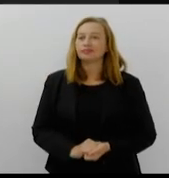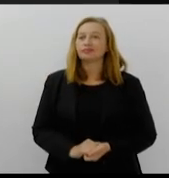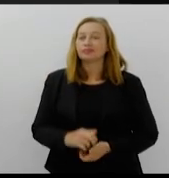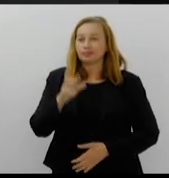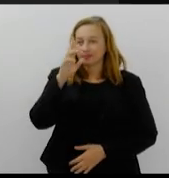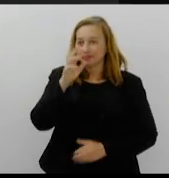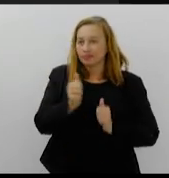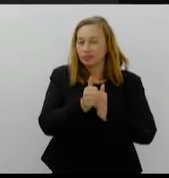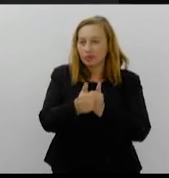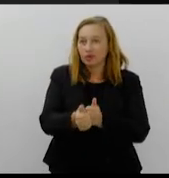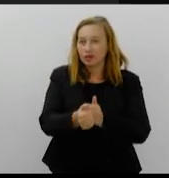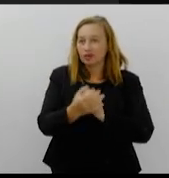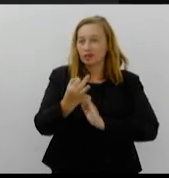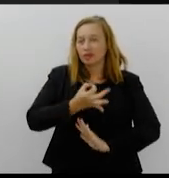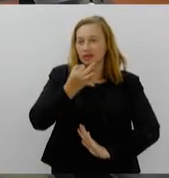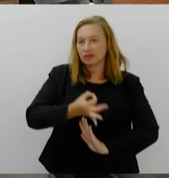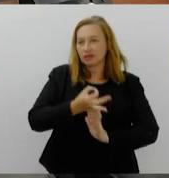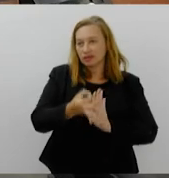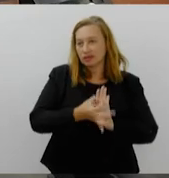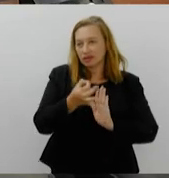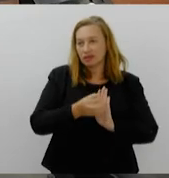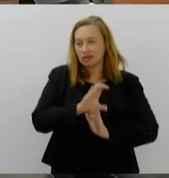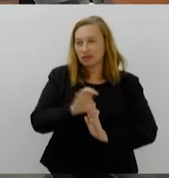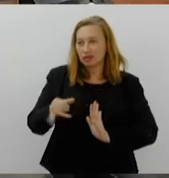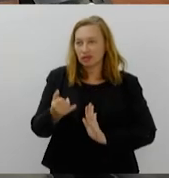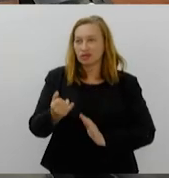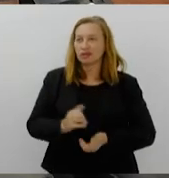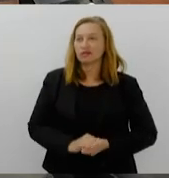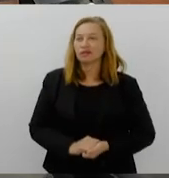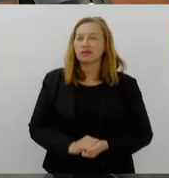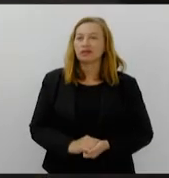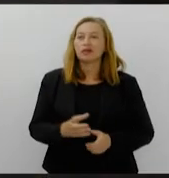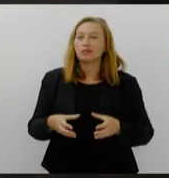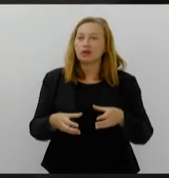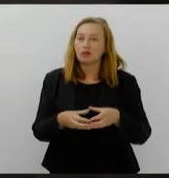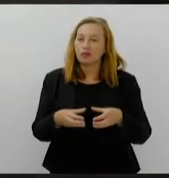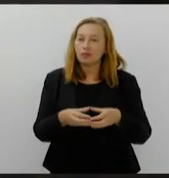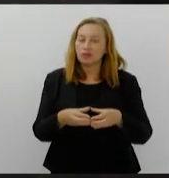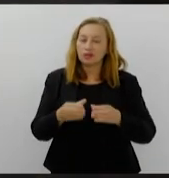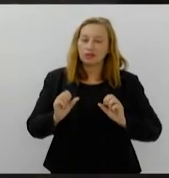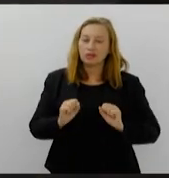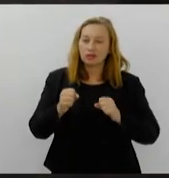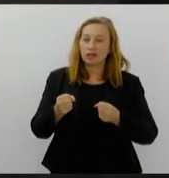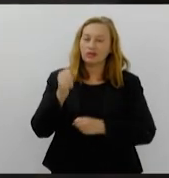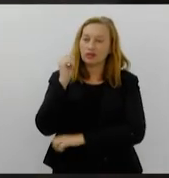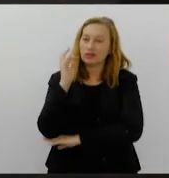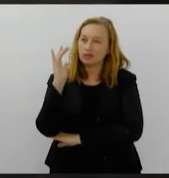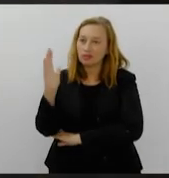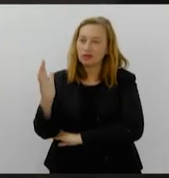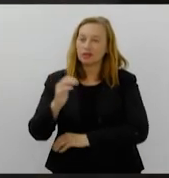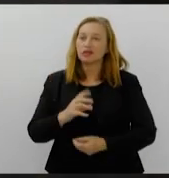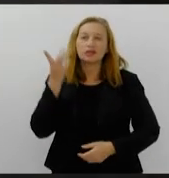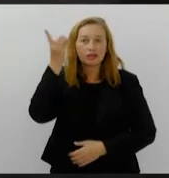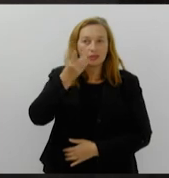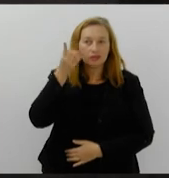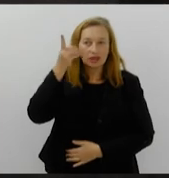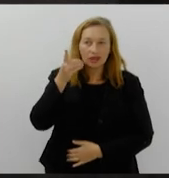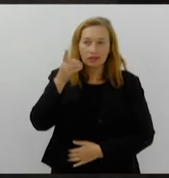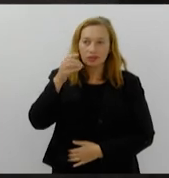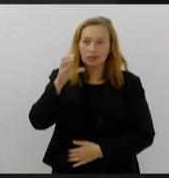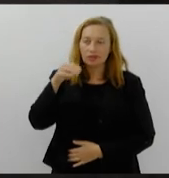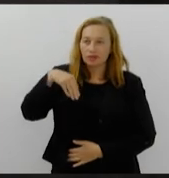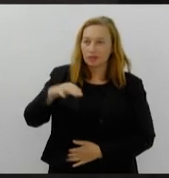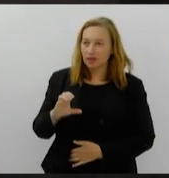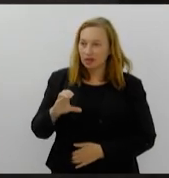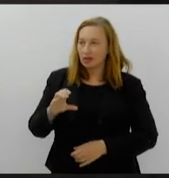Presidente, acompanho o parecer da CCJ. Obrigada, deputado Tandy. Pela Comissão de Defesa do Meio Ambiente, deputado Carlos Mink.